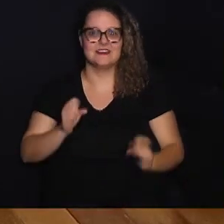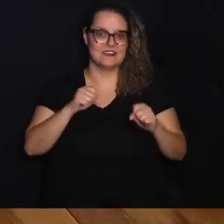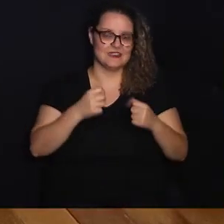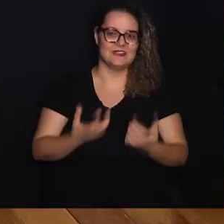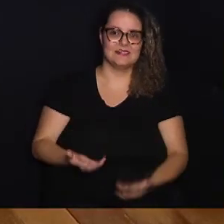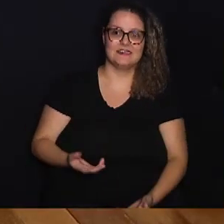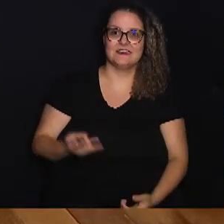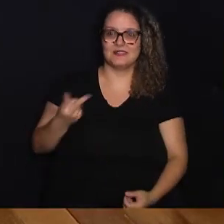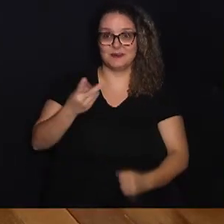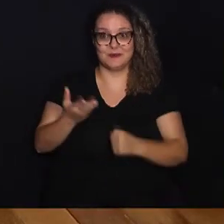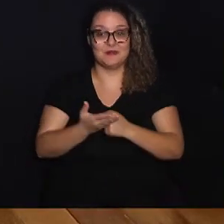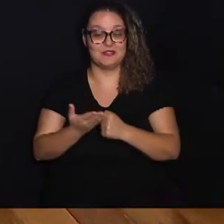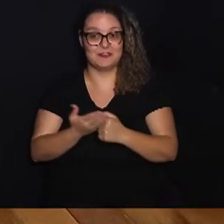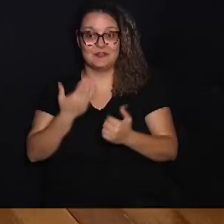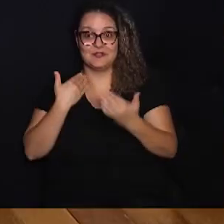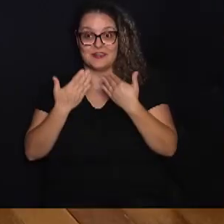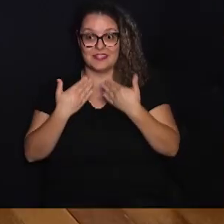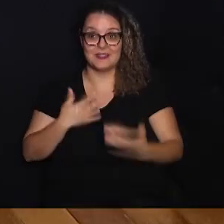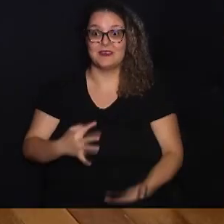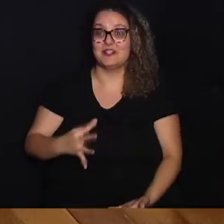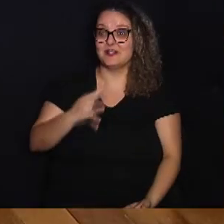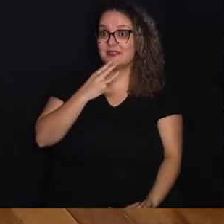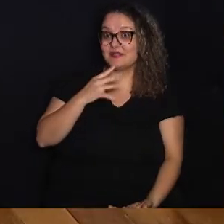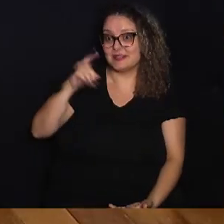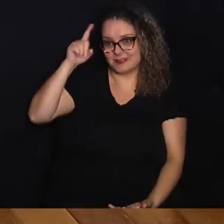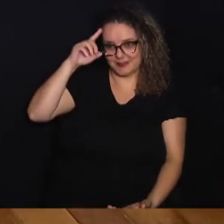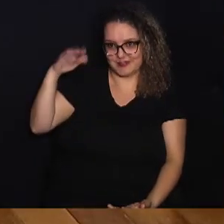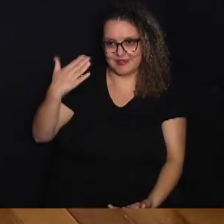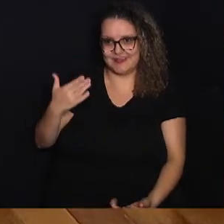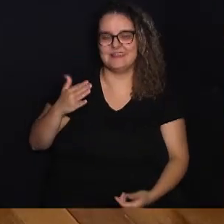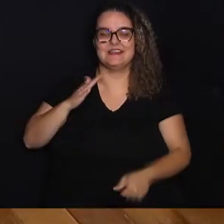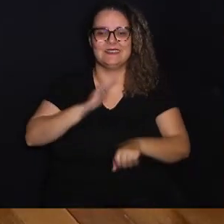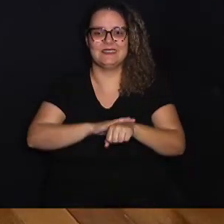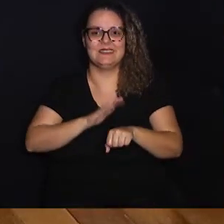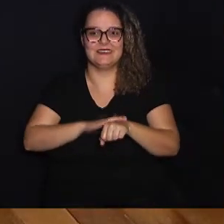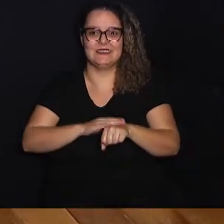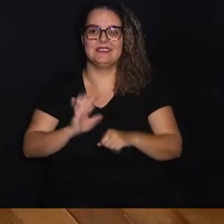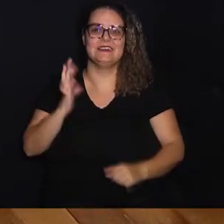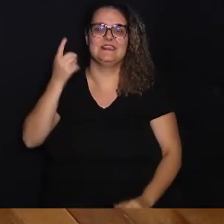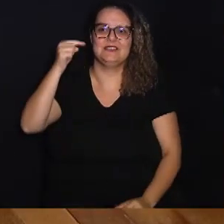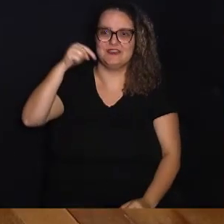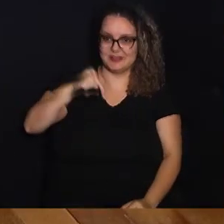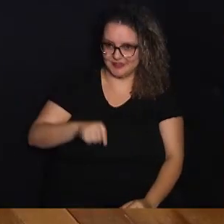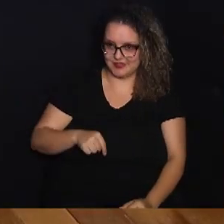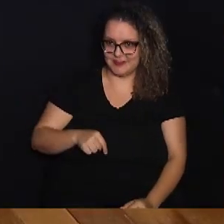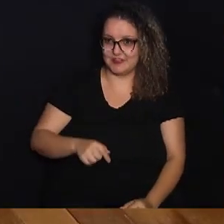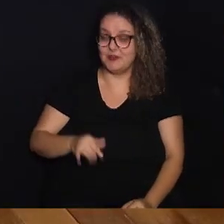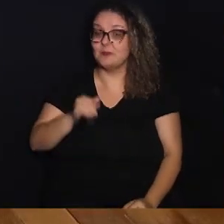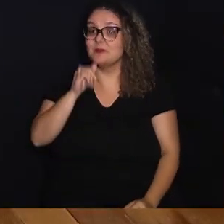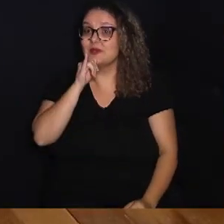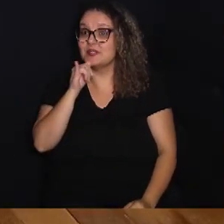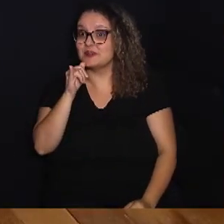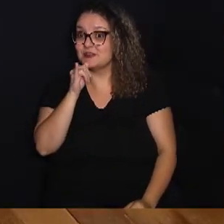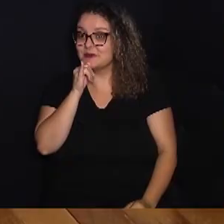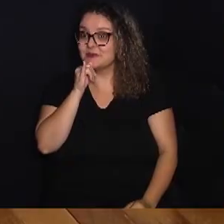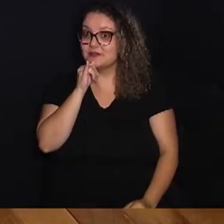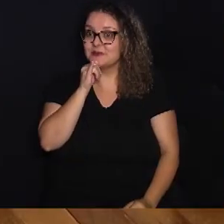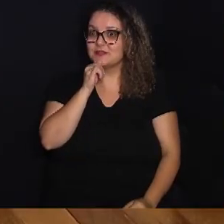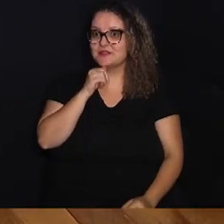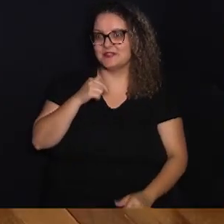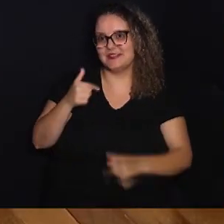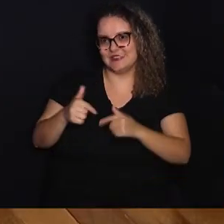segundo bloco a gente vai conhecer um pouco mais na prática as atividades que acontecem aqui como, por exemplo, uma aula de